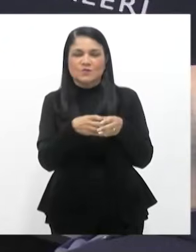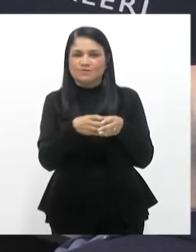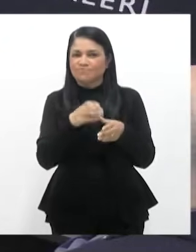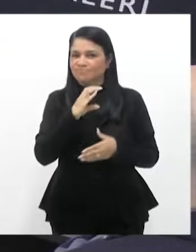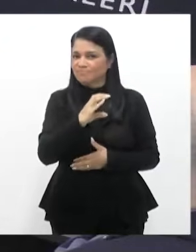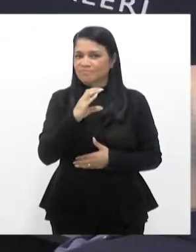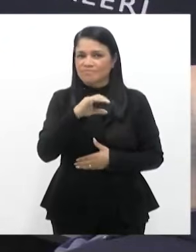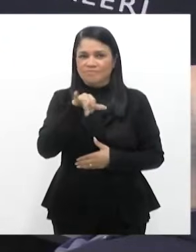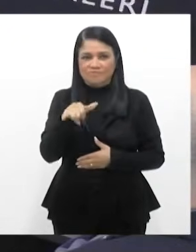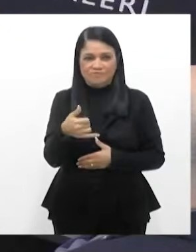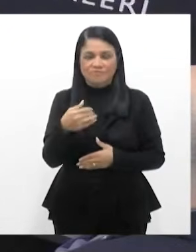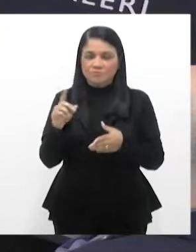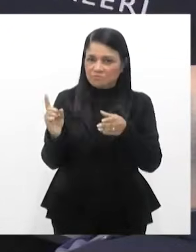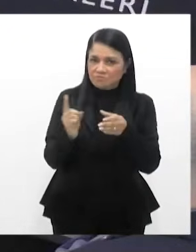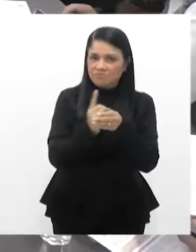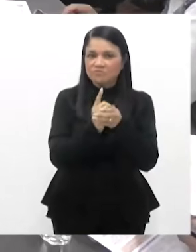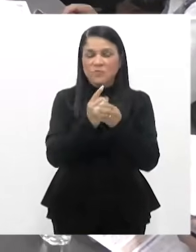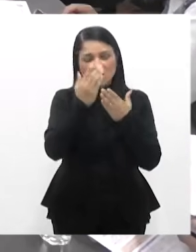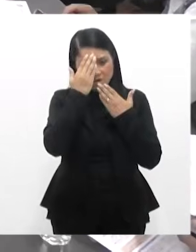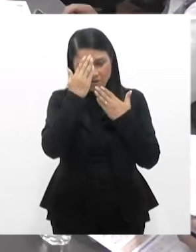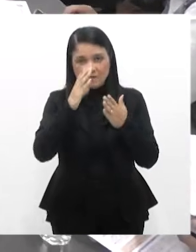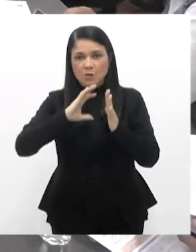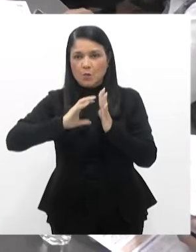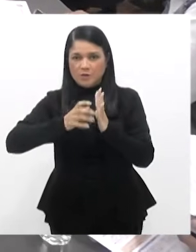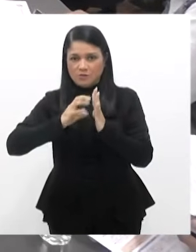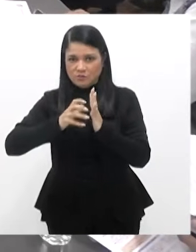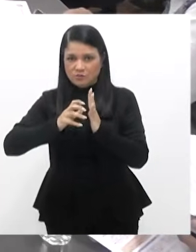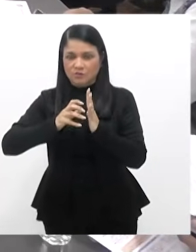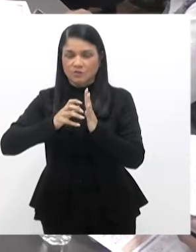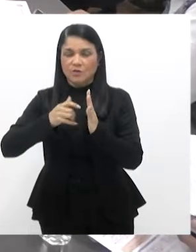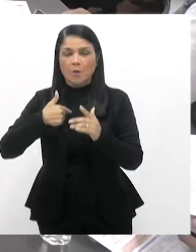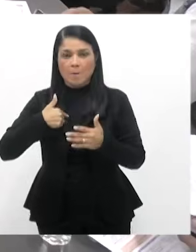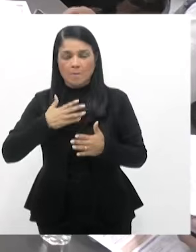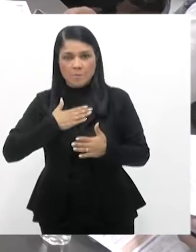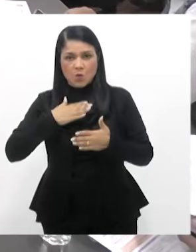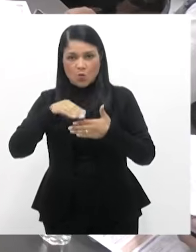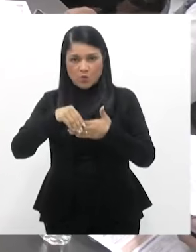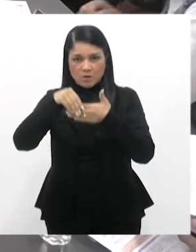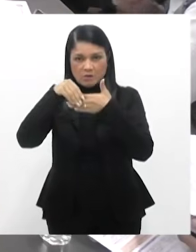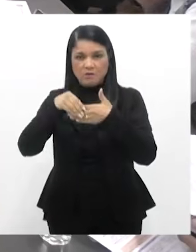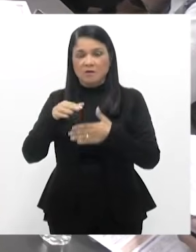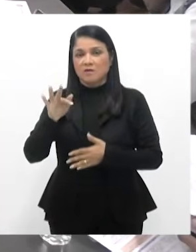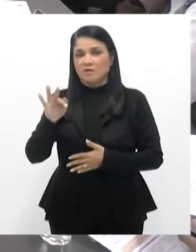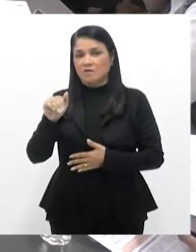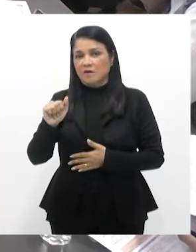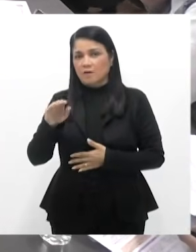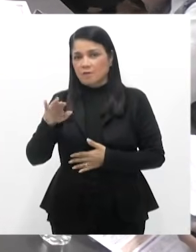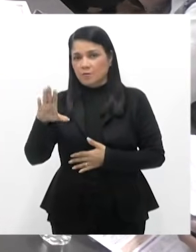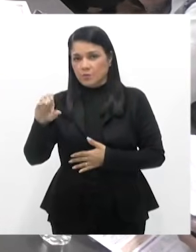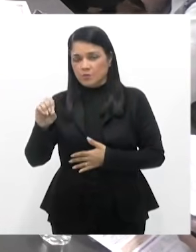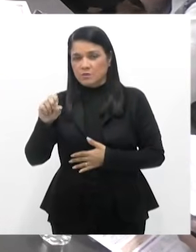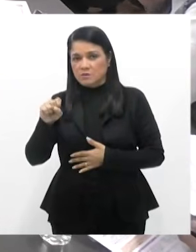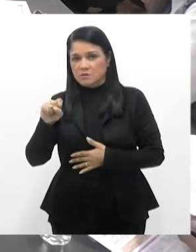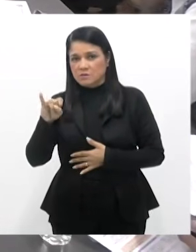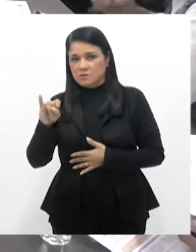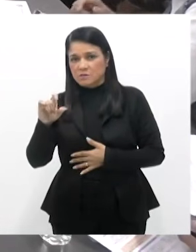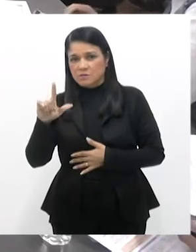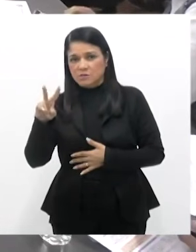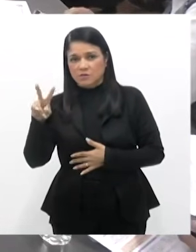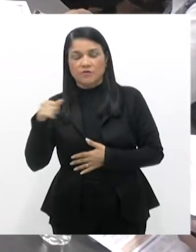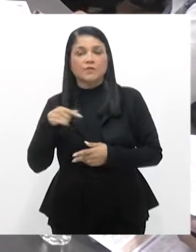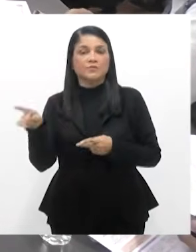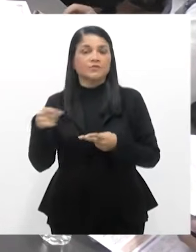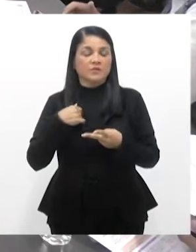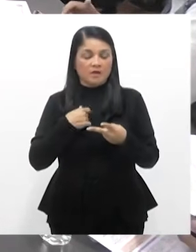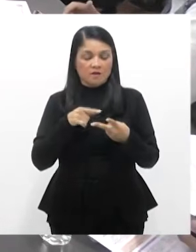aqui agradecer ao meu partido, ao meu líder, também Fábio Silva, ao Rodrigo, ao Knoploch, que